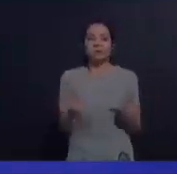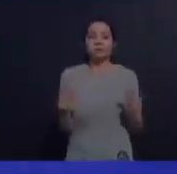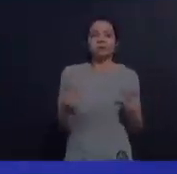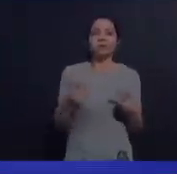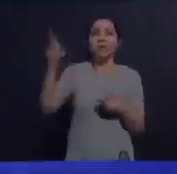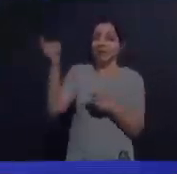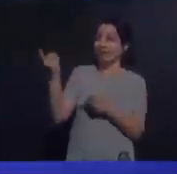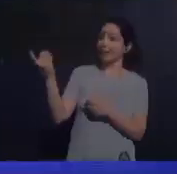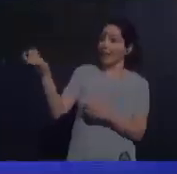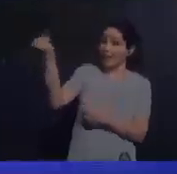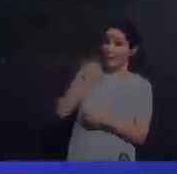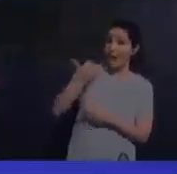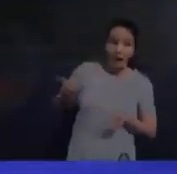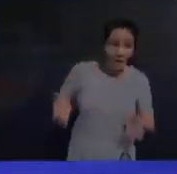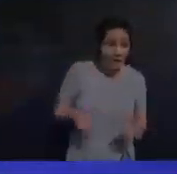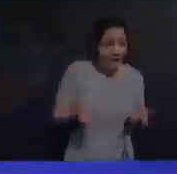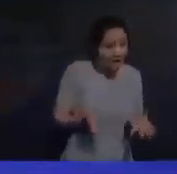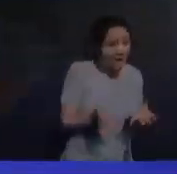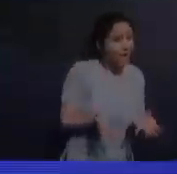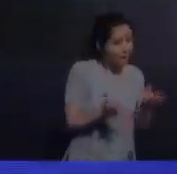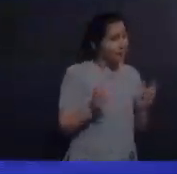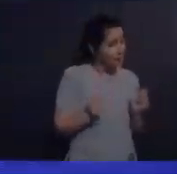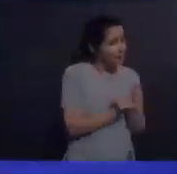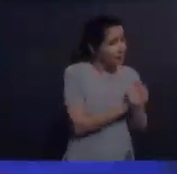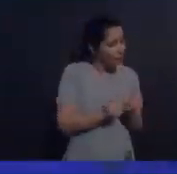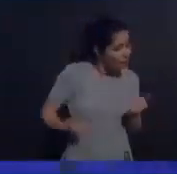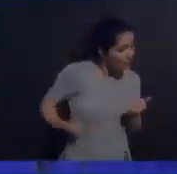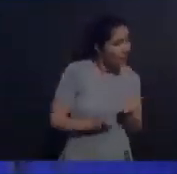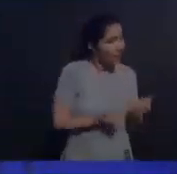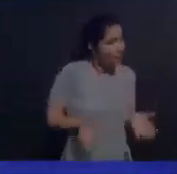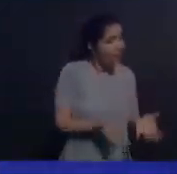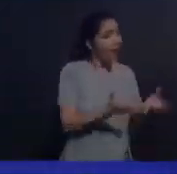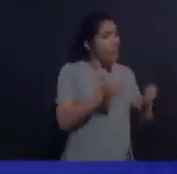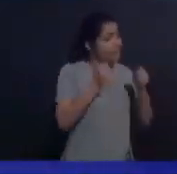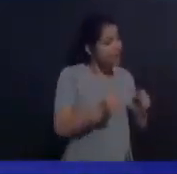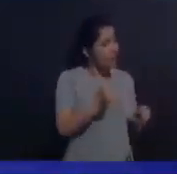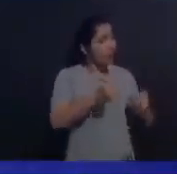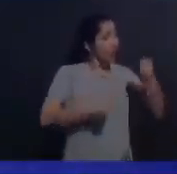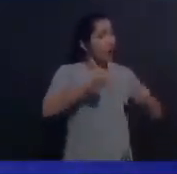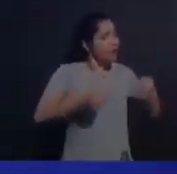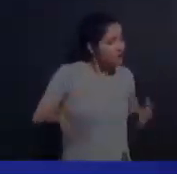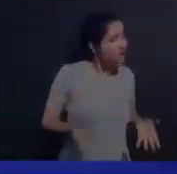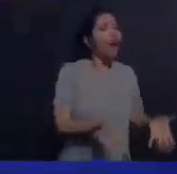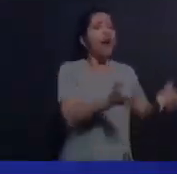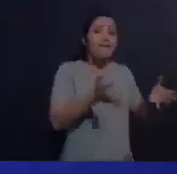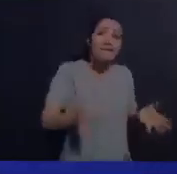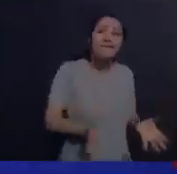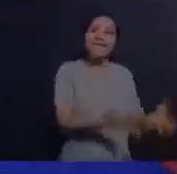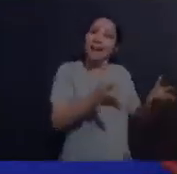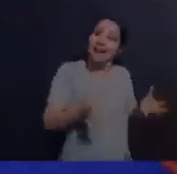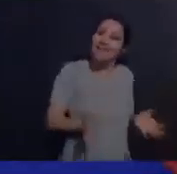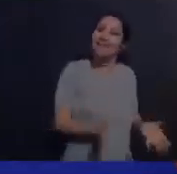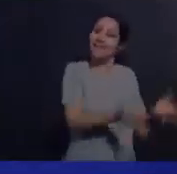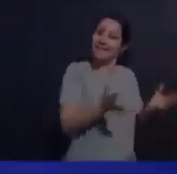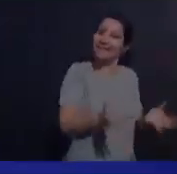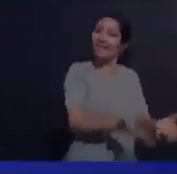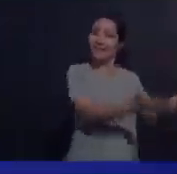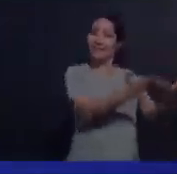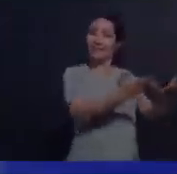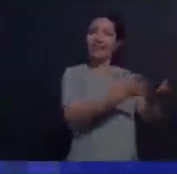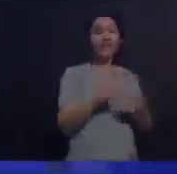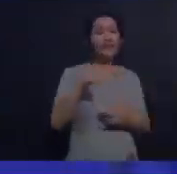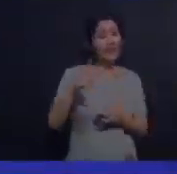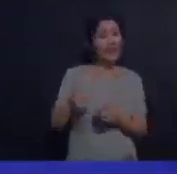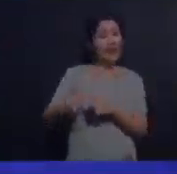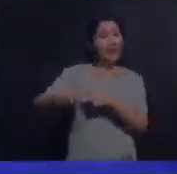vai filho ou filha eu tô com você eu só com você pode dirigir vai filha vai filha gente deu